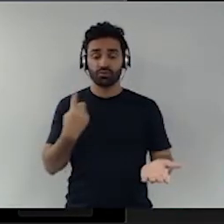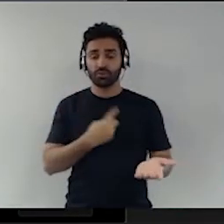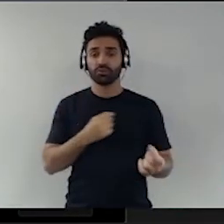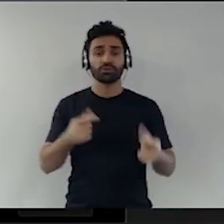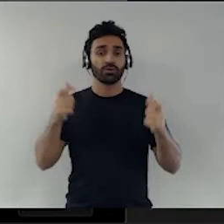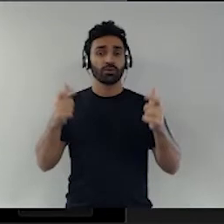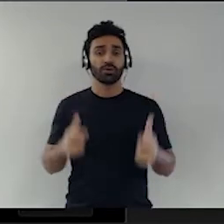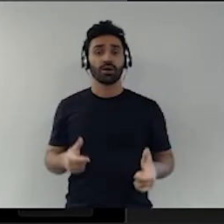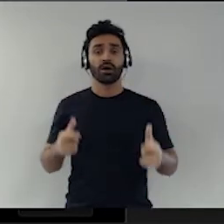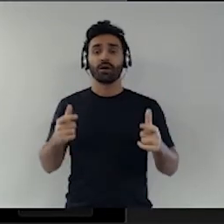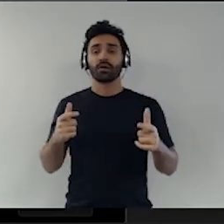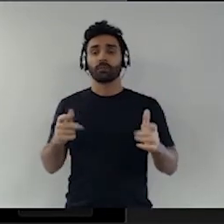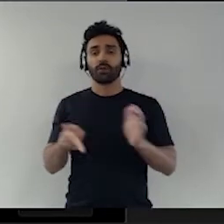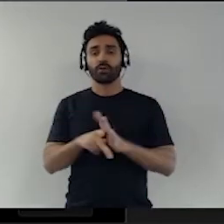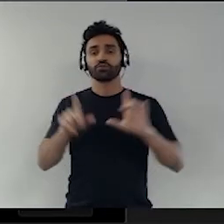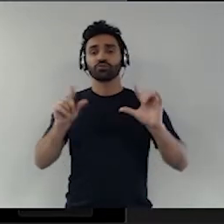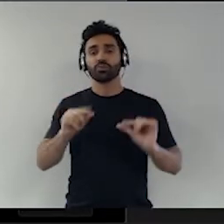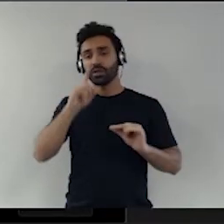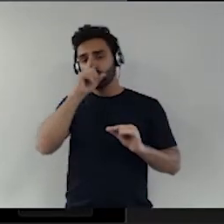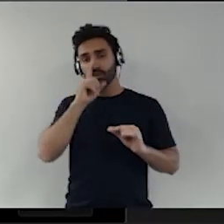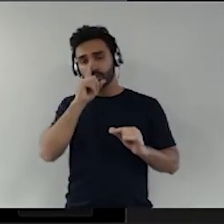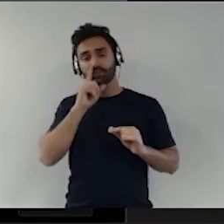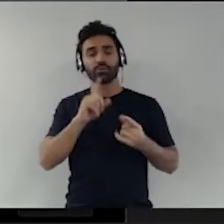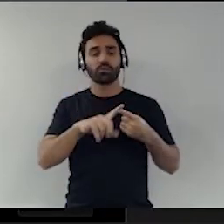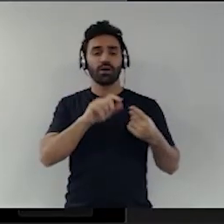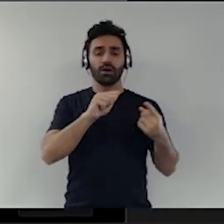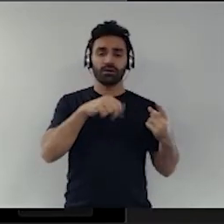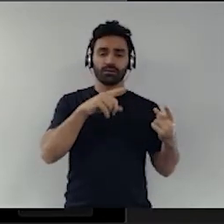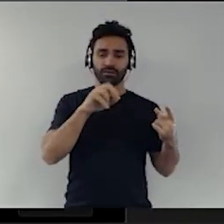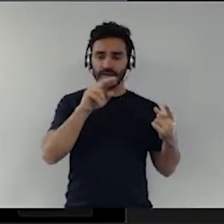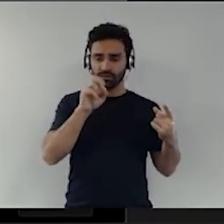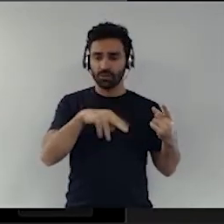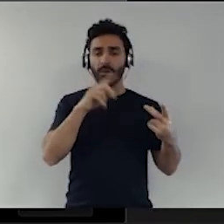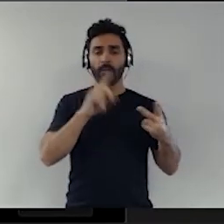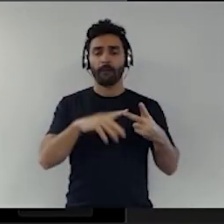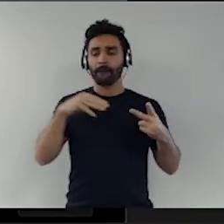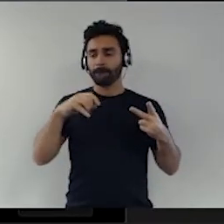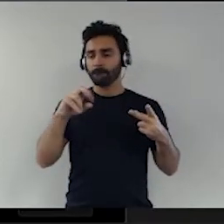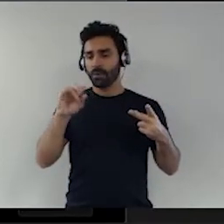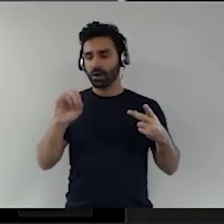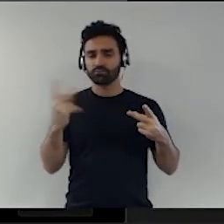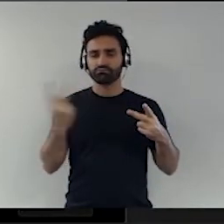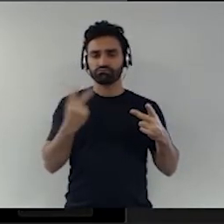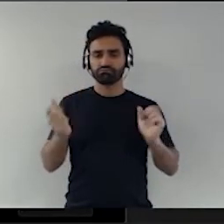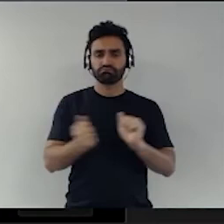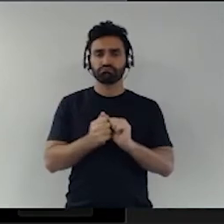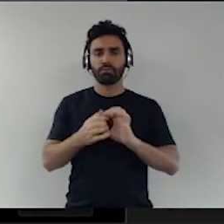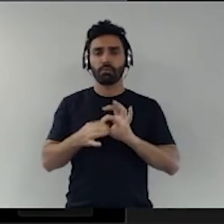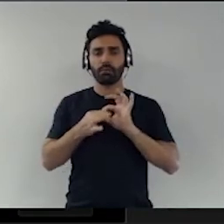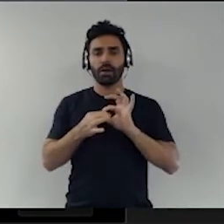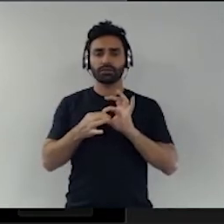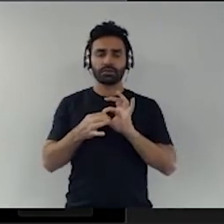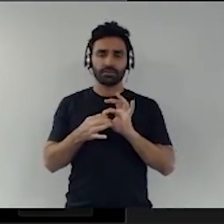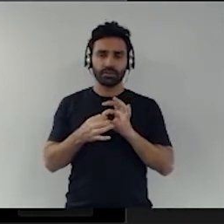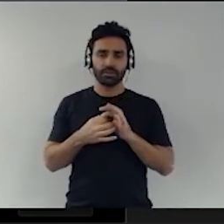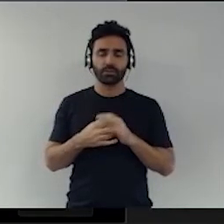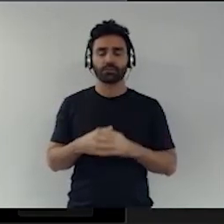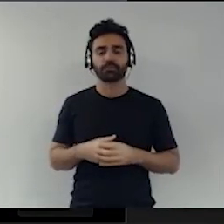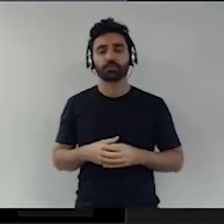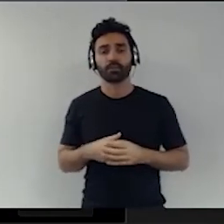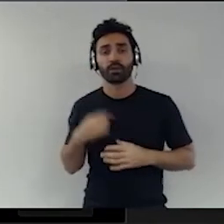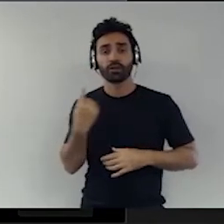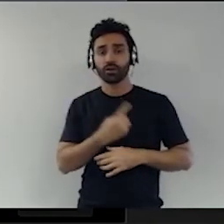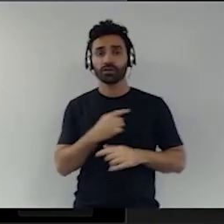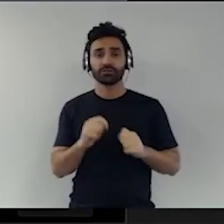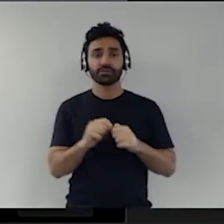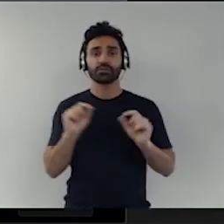risco de desastre. O próprio Anderson, o próprio Marcos são parceiros desse instituto na resposta em emergência. A gente fez